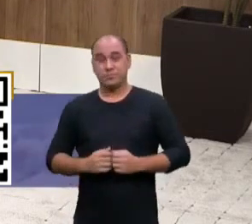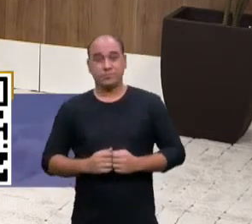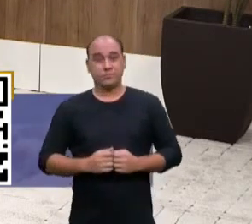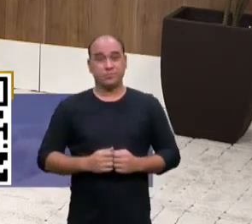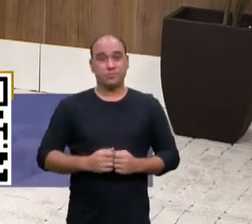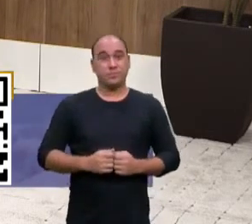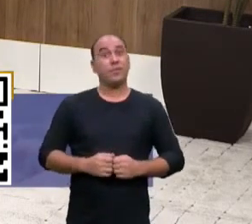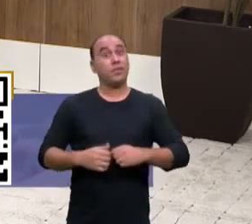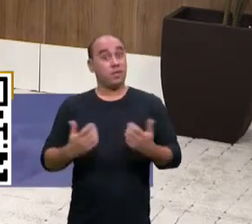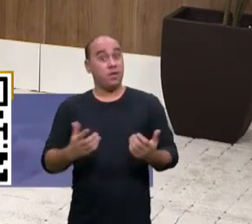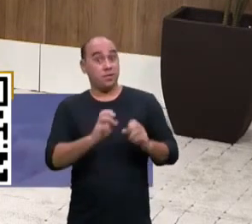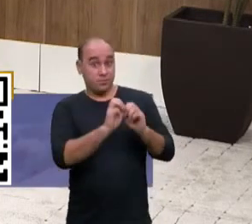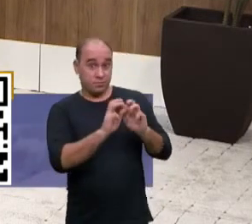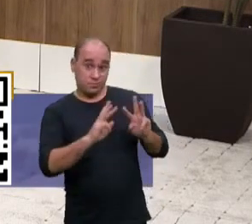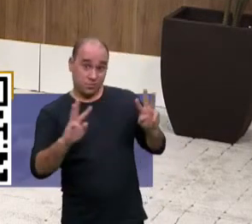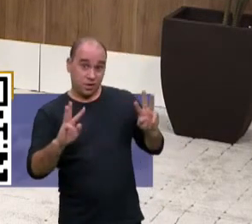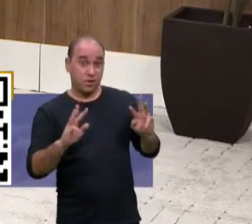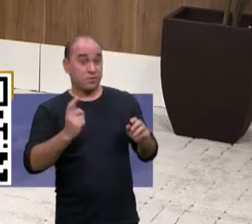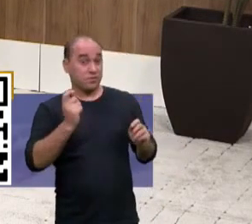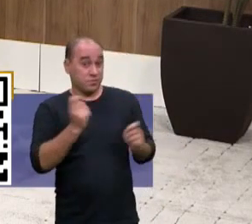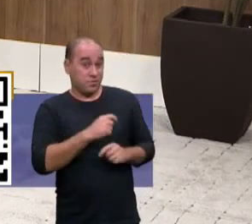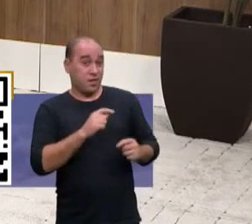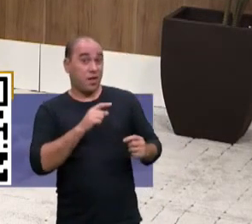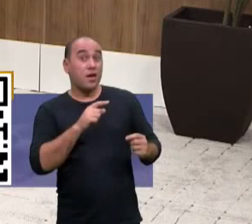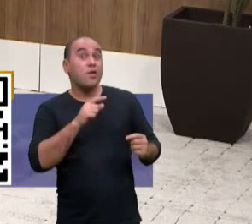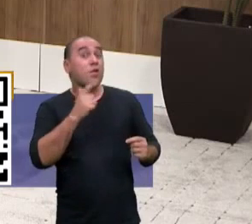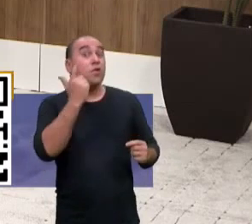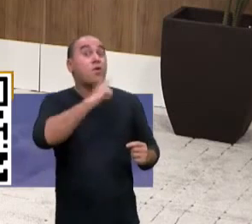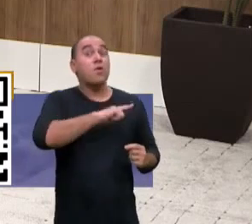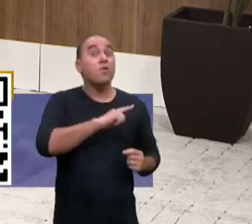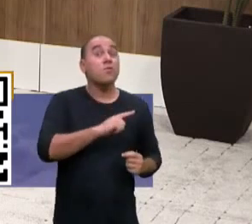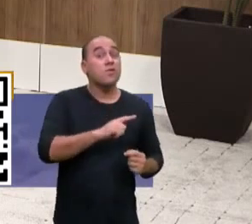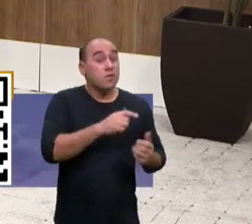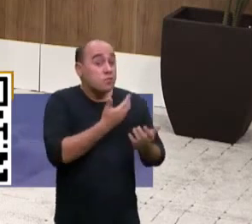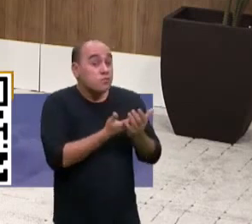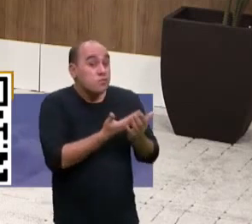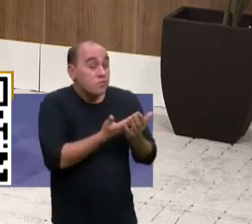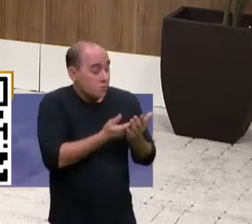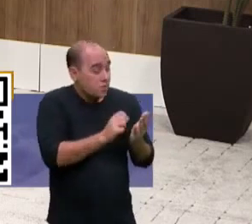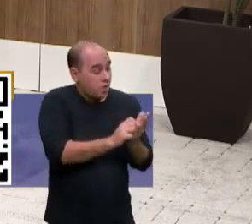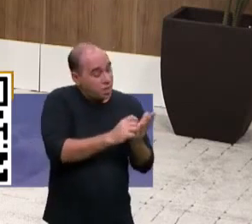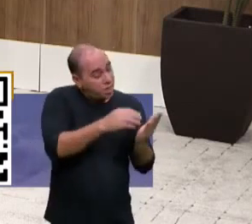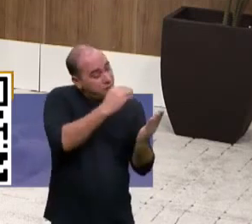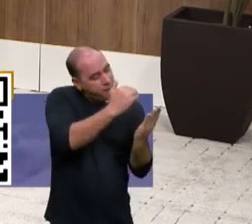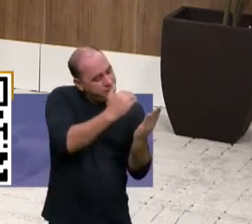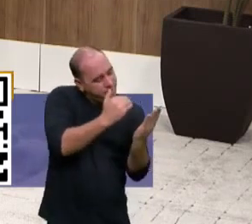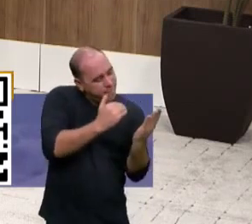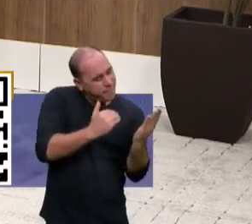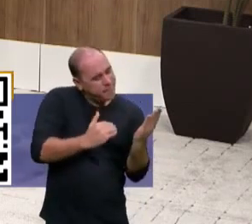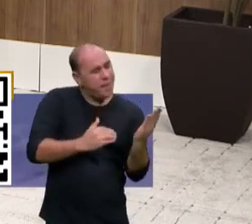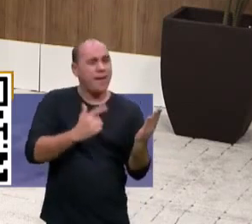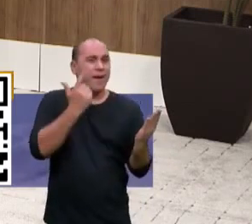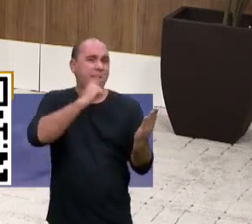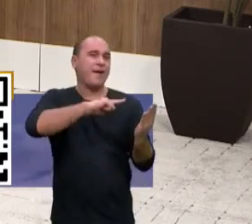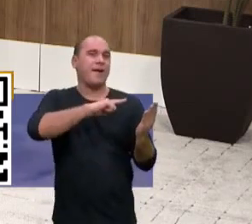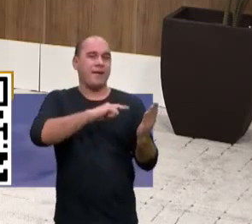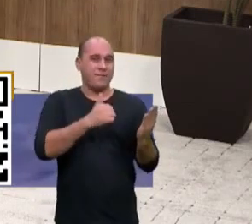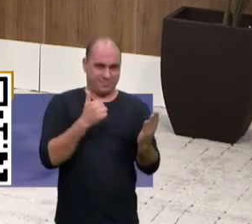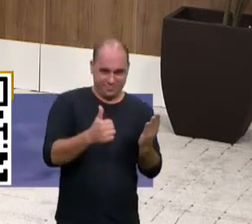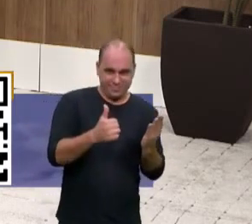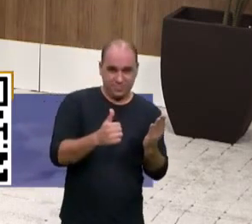tempo.com/Apocalipse ao digitar nesse site você vai ser levado diretamente para o guia de estudos Apocalipse revelações de esperança